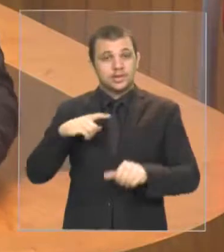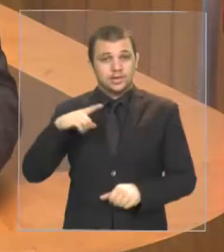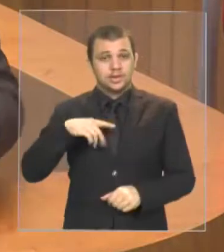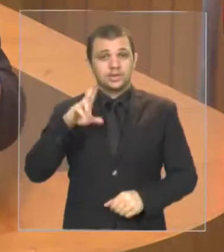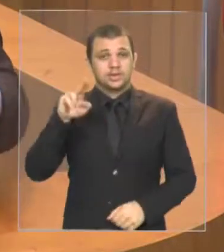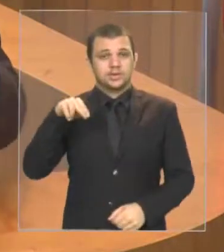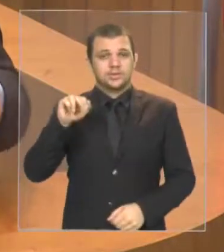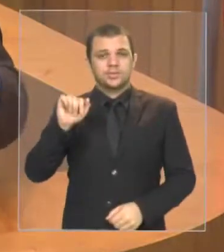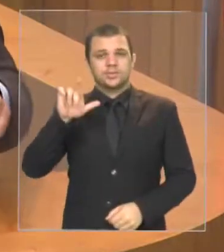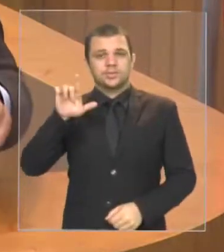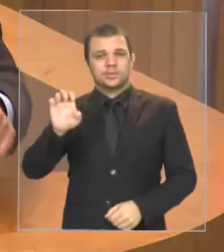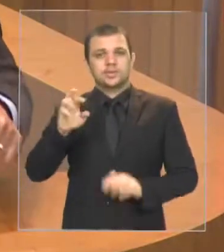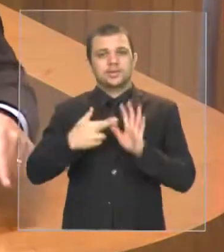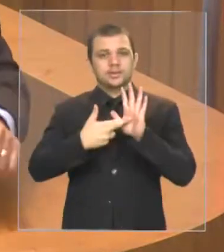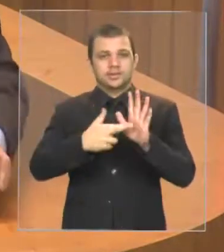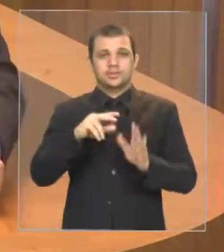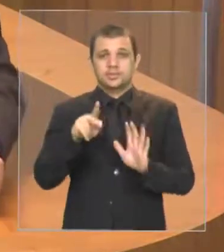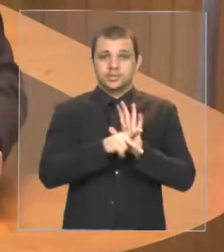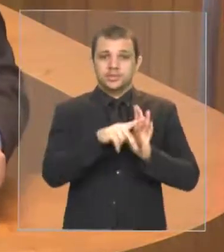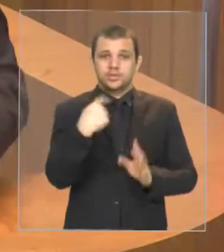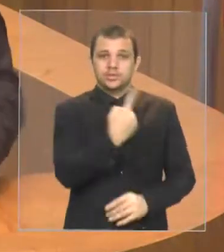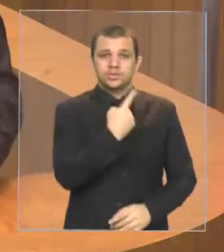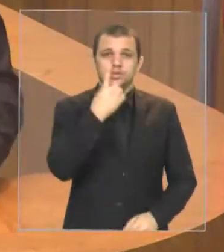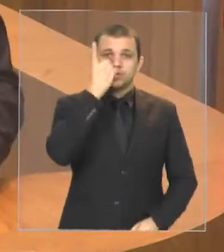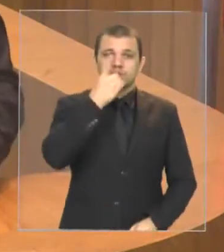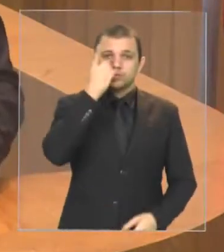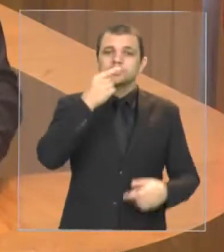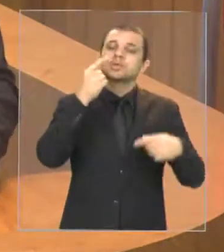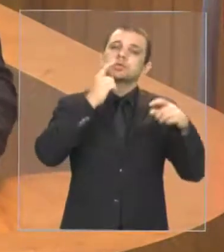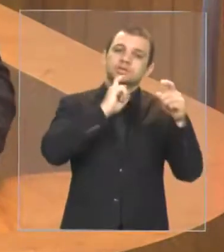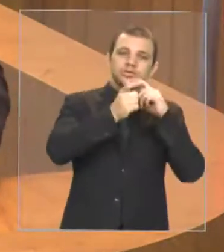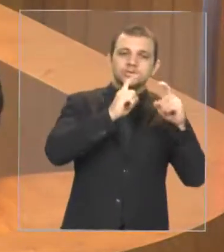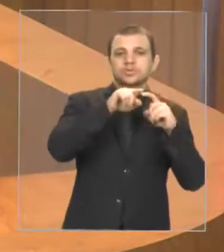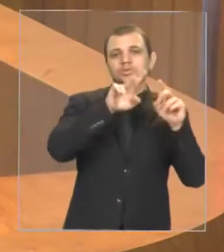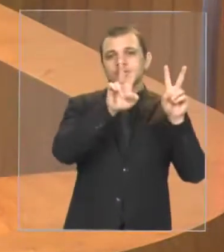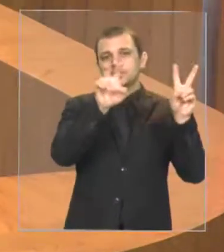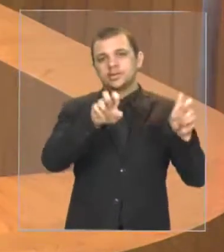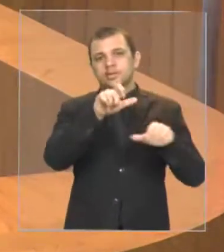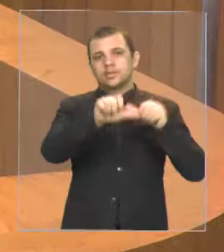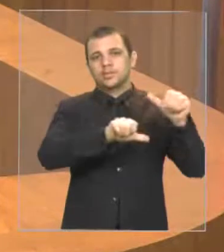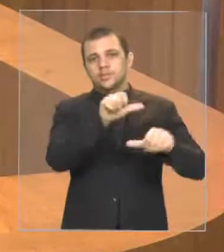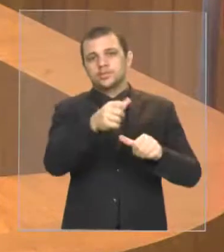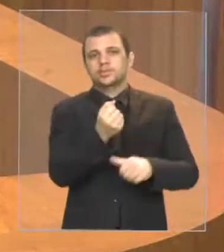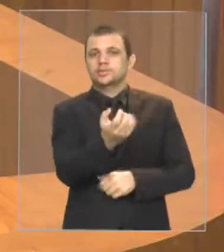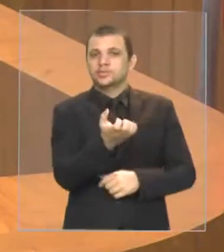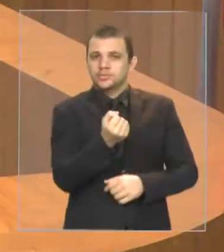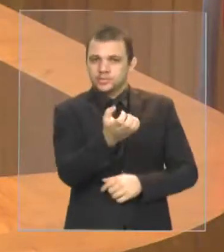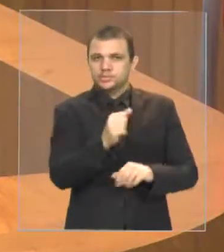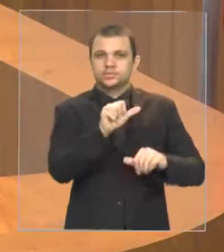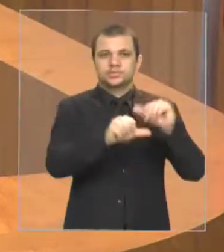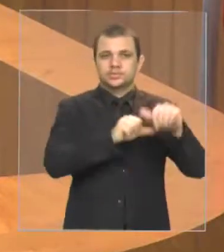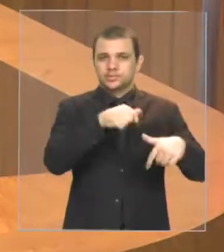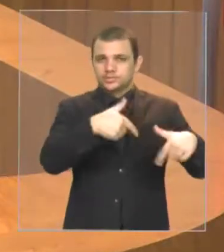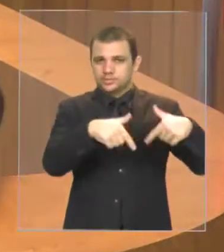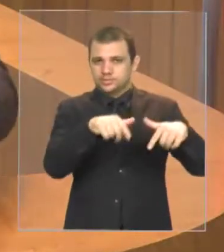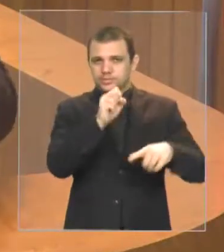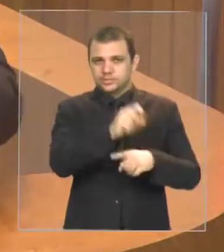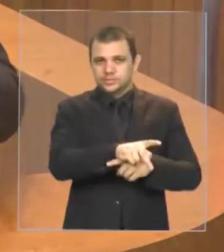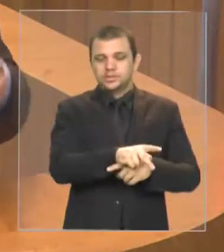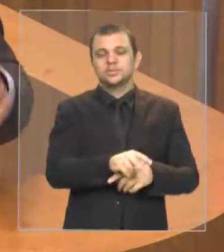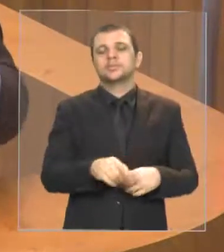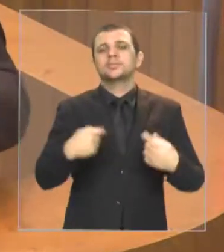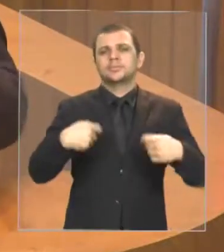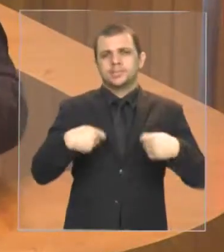que está realmente discutindo tudo isso aí, estas reformas. Reforma da Previdência, reforma trabalhista, tem que